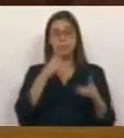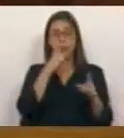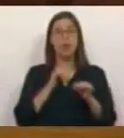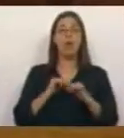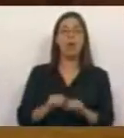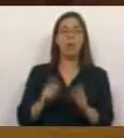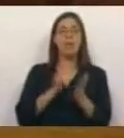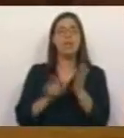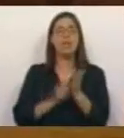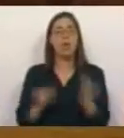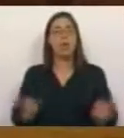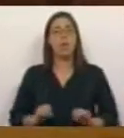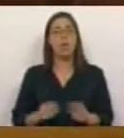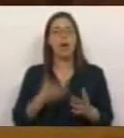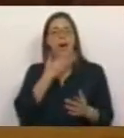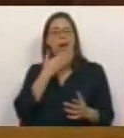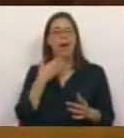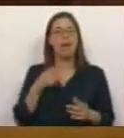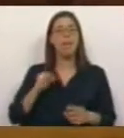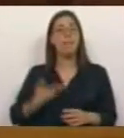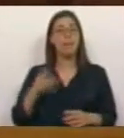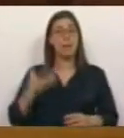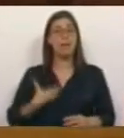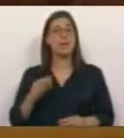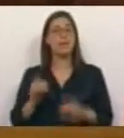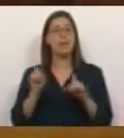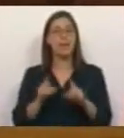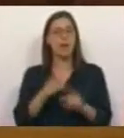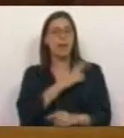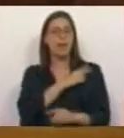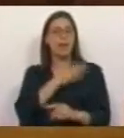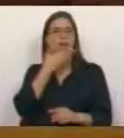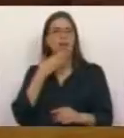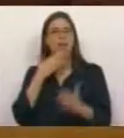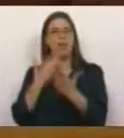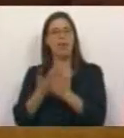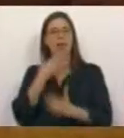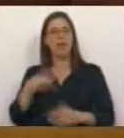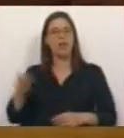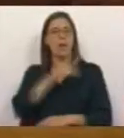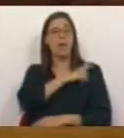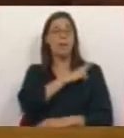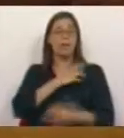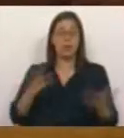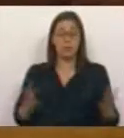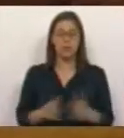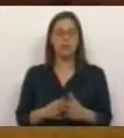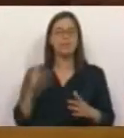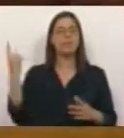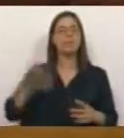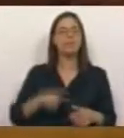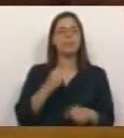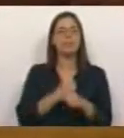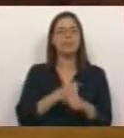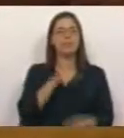se opuser por escrito. Foi mais um jeito do PSD e do CDS aos patrões, um grande jeito que, aliás, obrigava